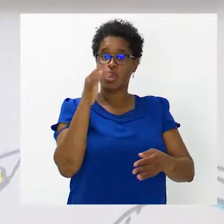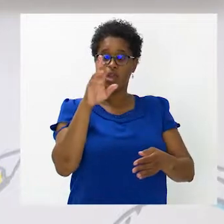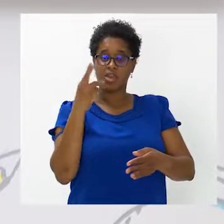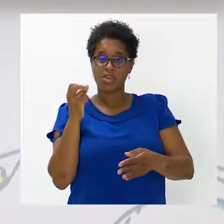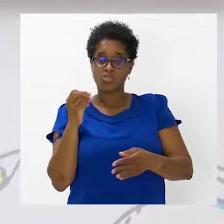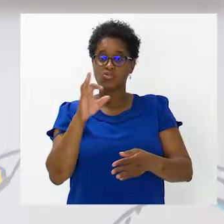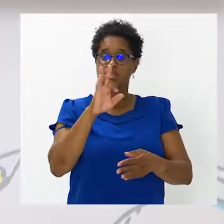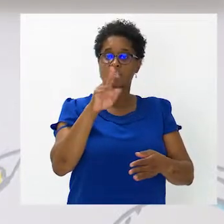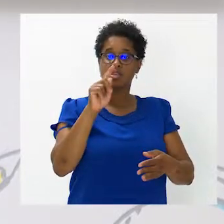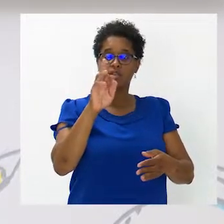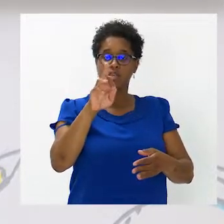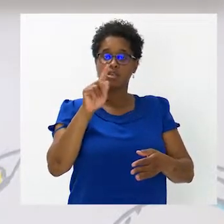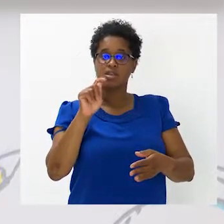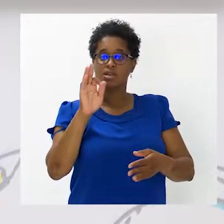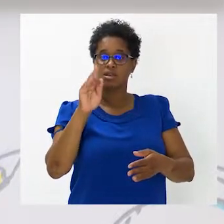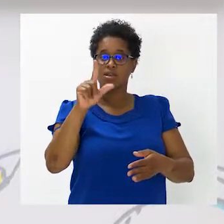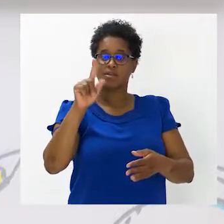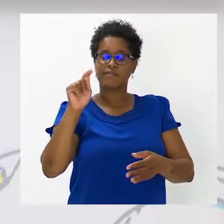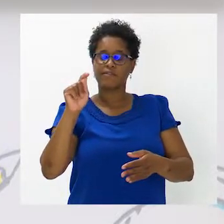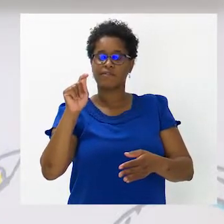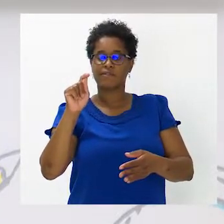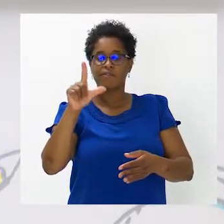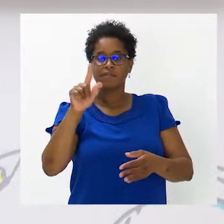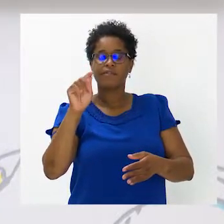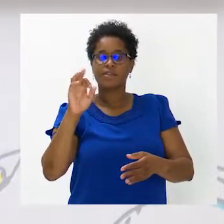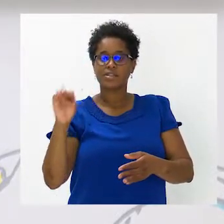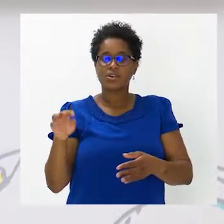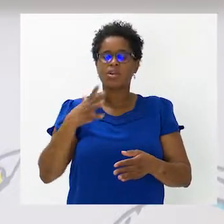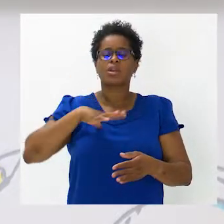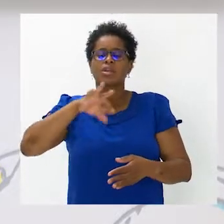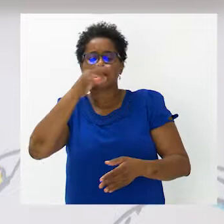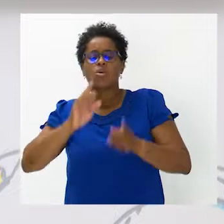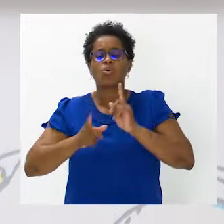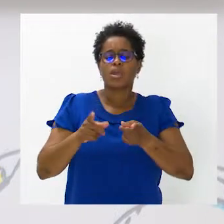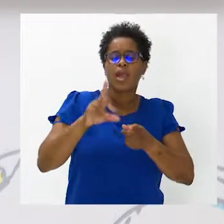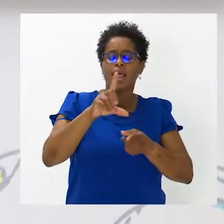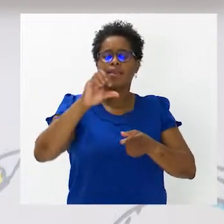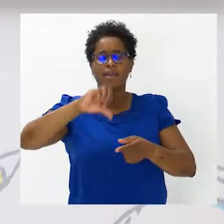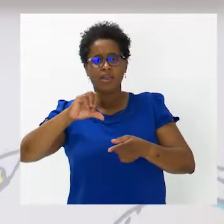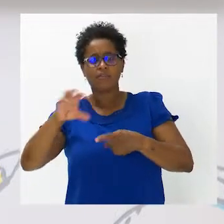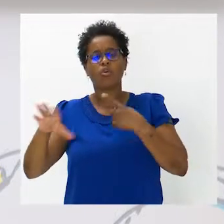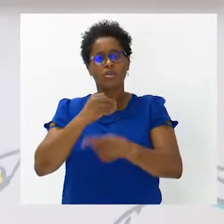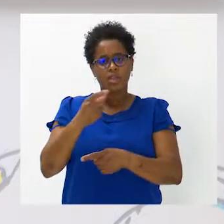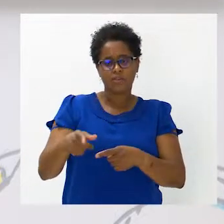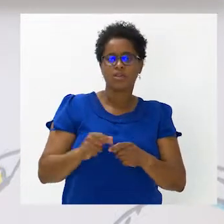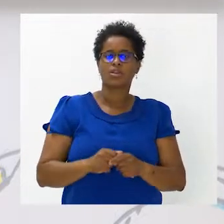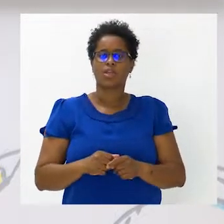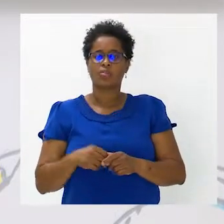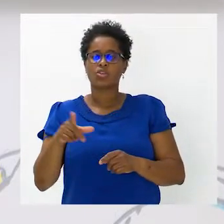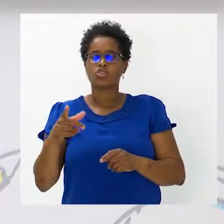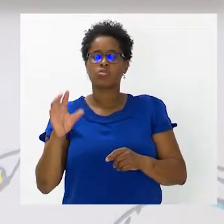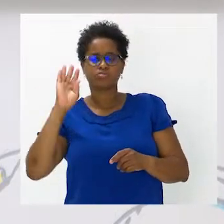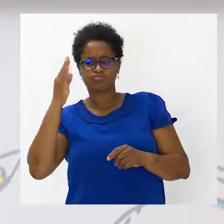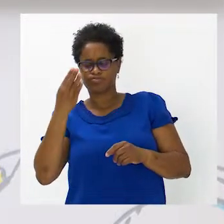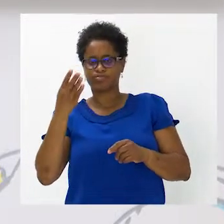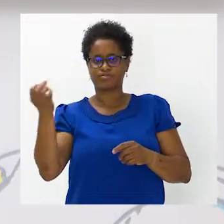que é que isto quer dizer? A letra Q foi obtida a partir de uma reflexão vertical